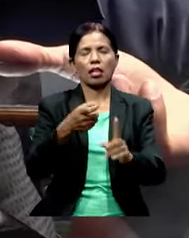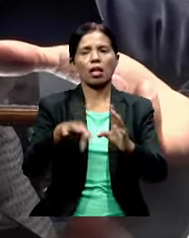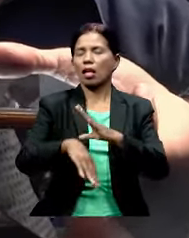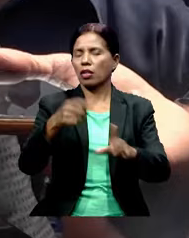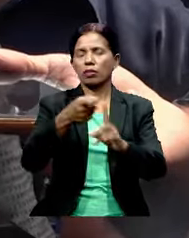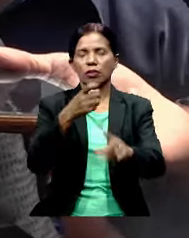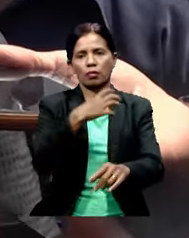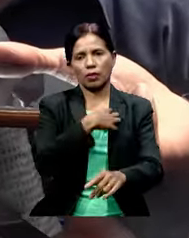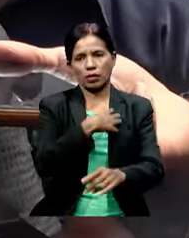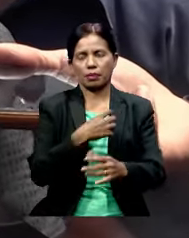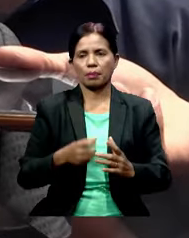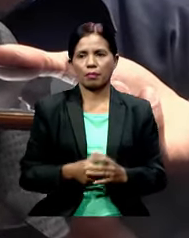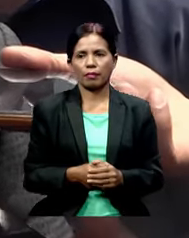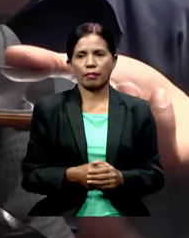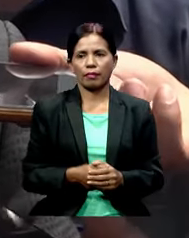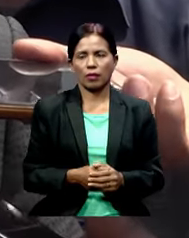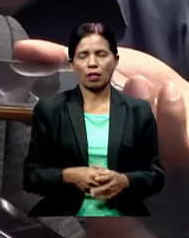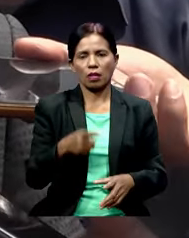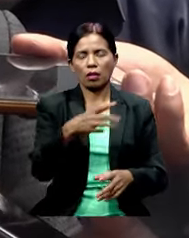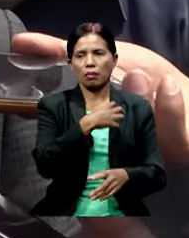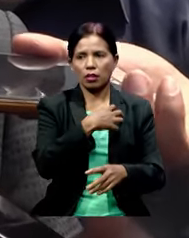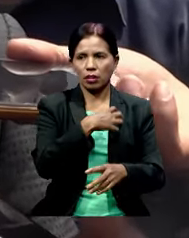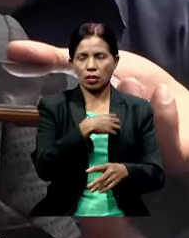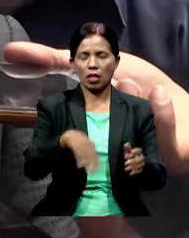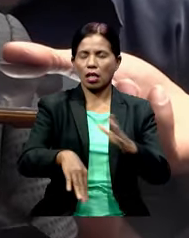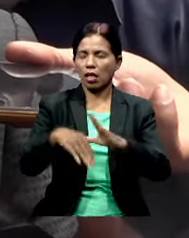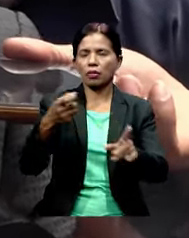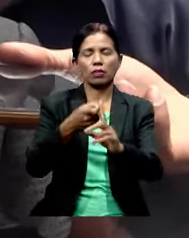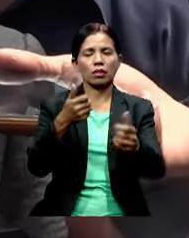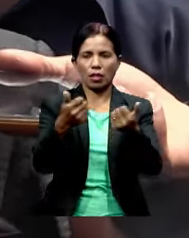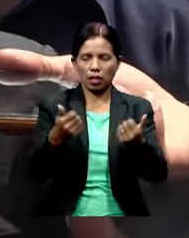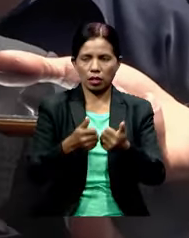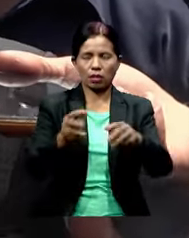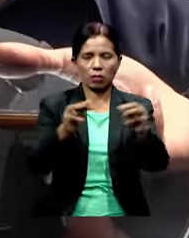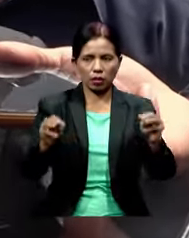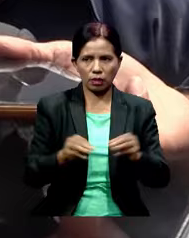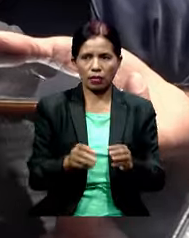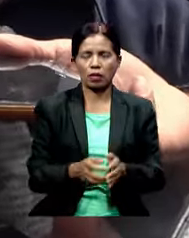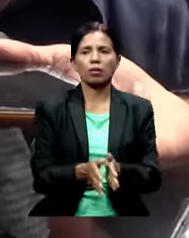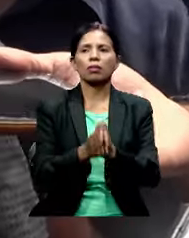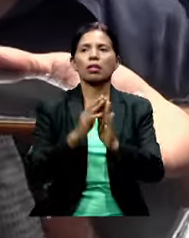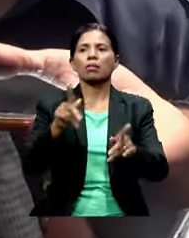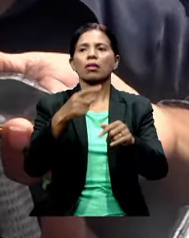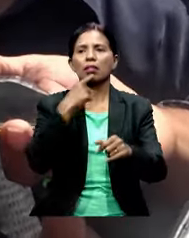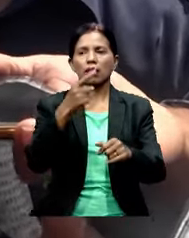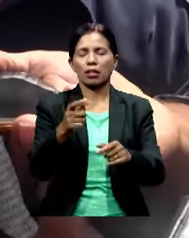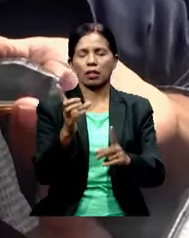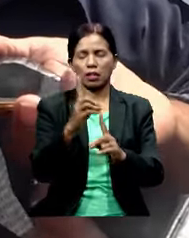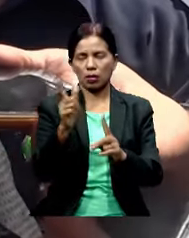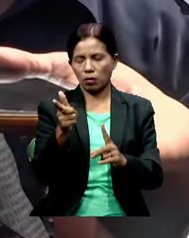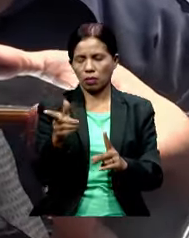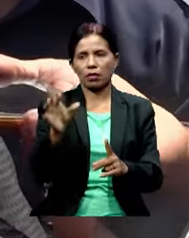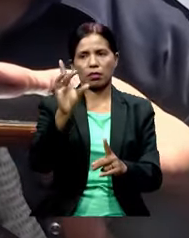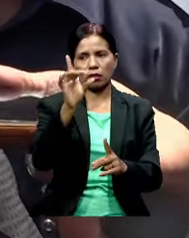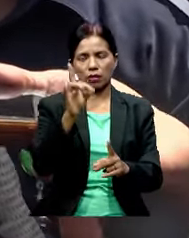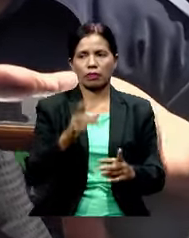Olha bem também pentel. Se o pentel, saiu o certo Marseille. Então vamos dos filhos vai filhos bem, é muito em termos de 28, né?